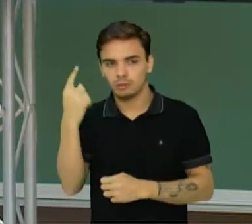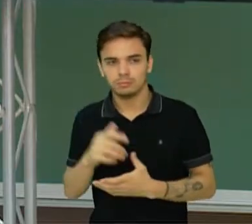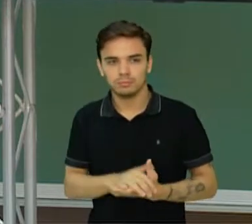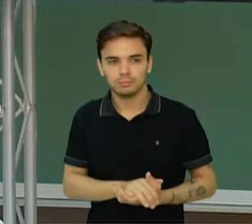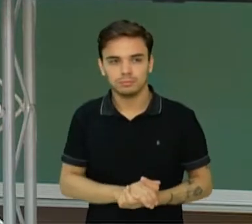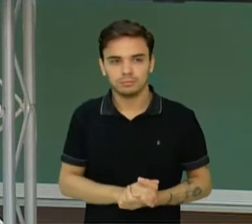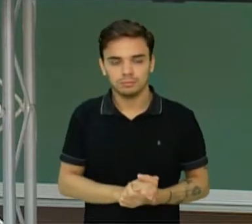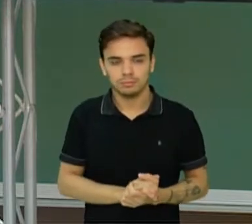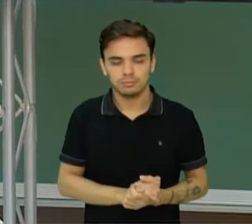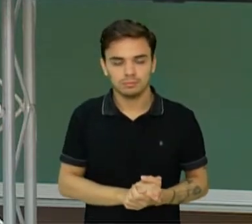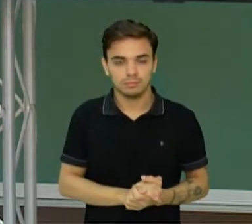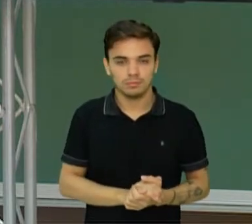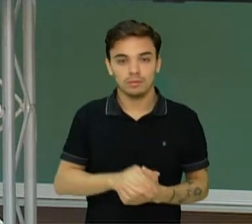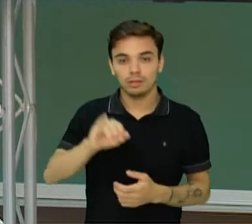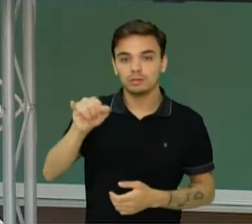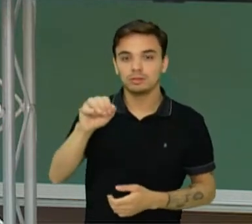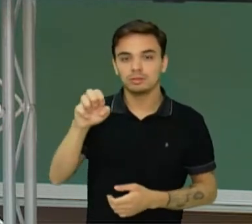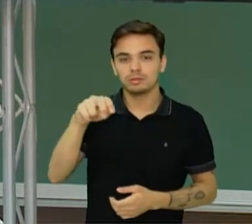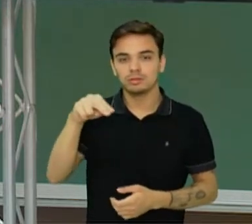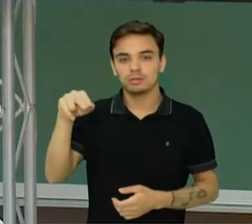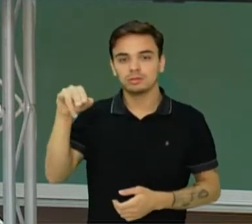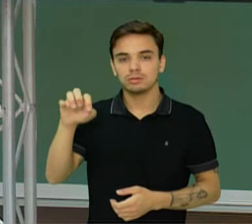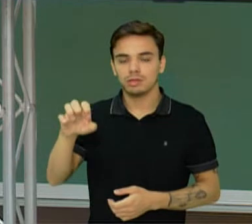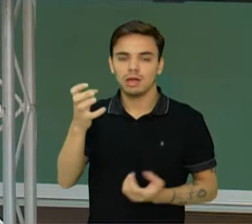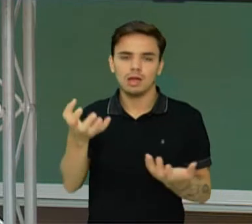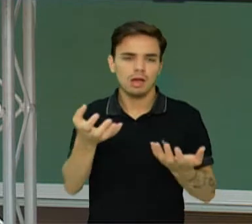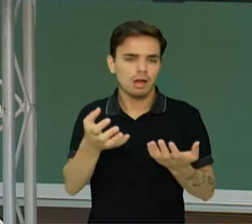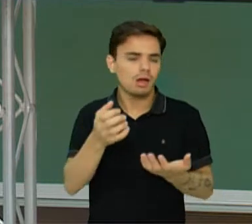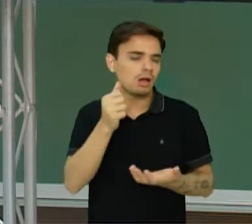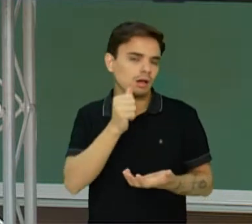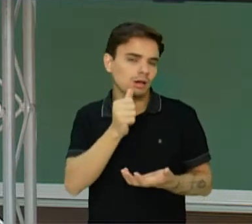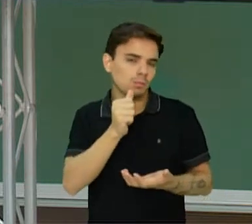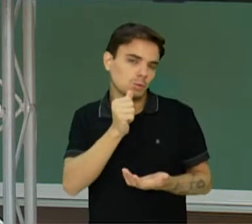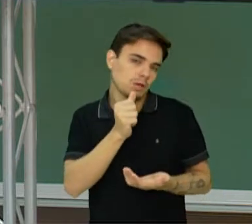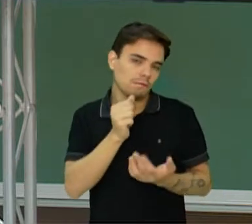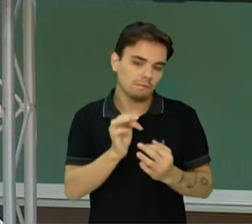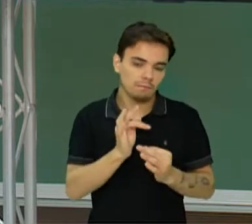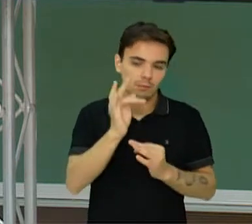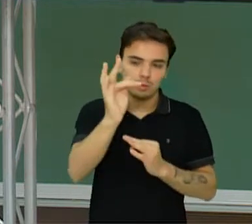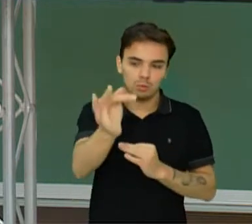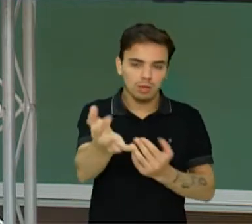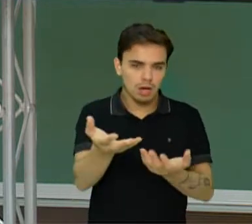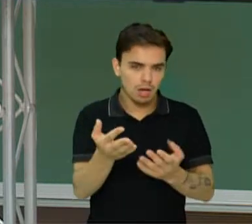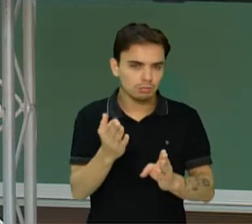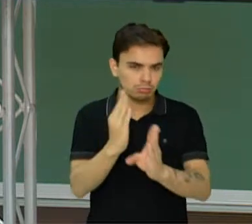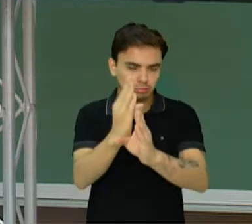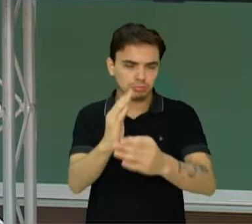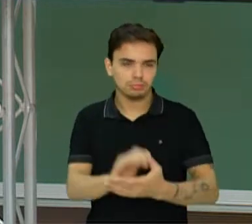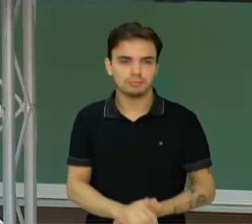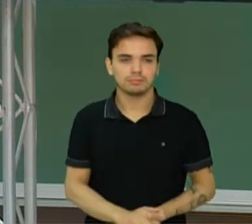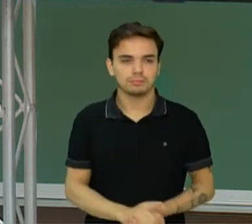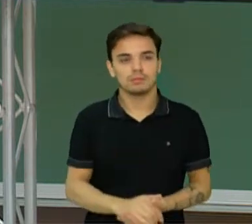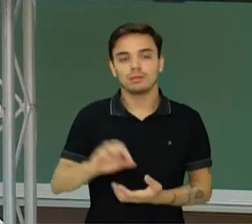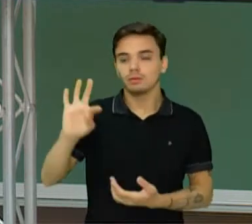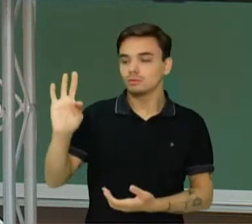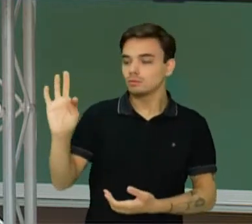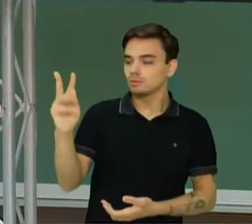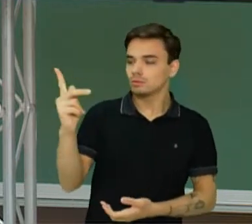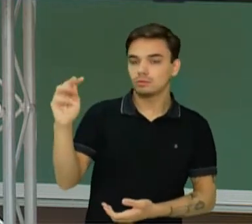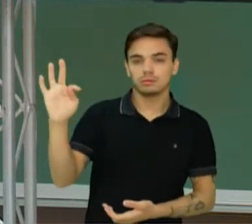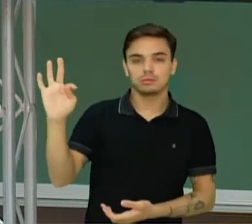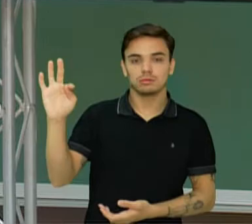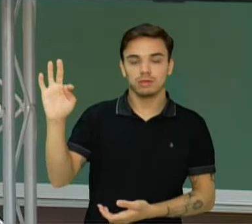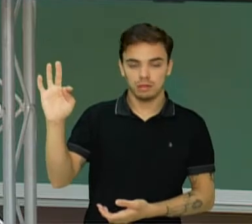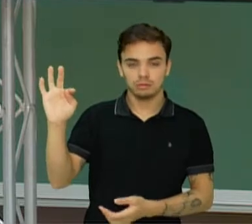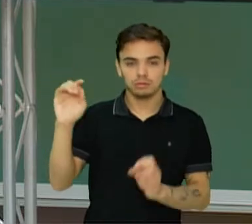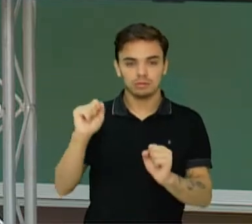destiny. Jane Eyre é uma mulher que quer fazer o seu próprio destino. Então eu tenho o pronome that, pessoal, que ele pode ser